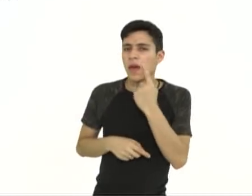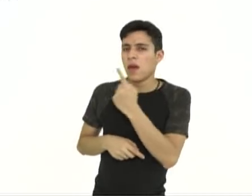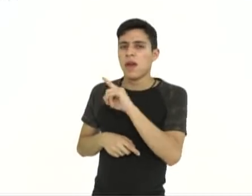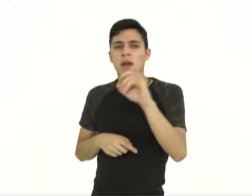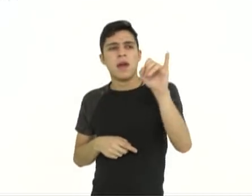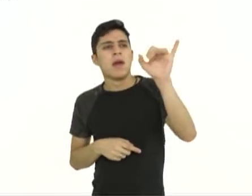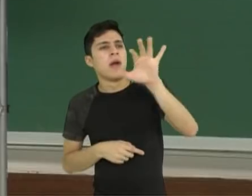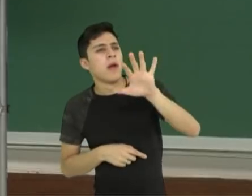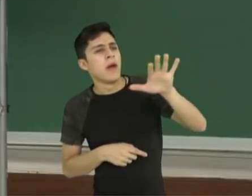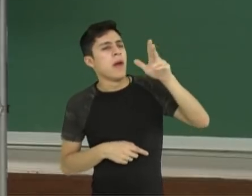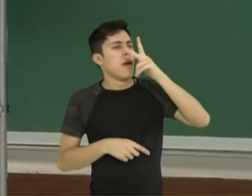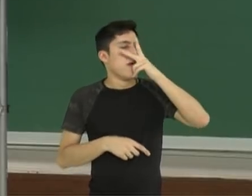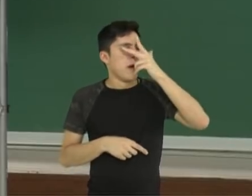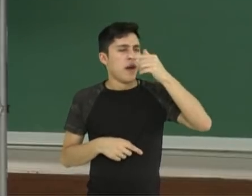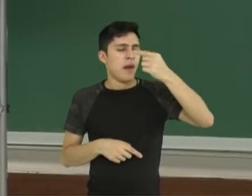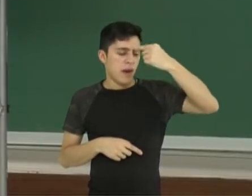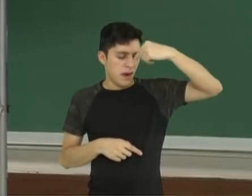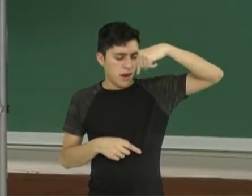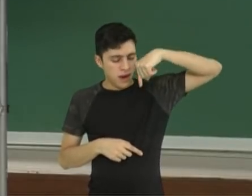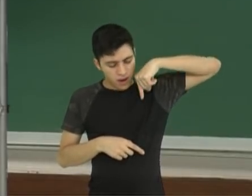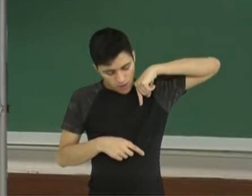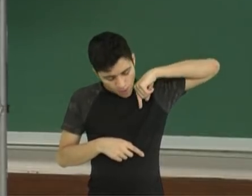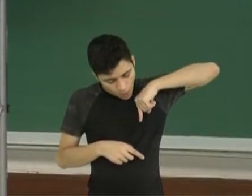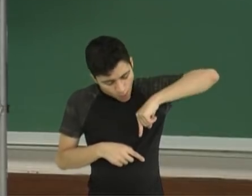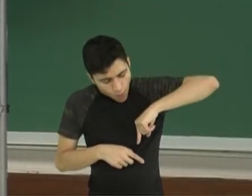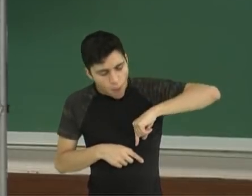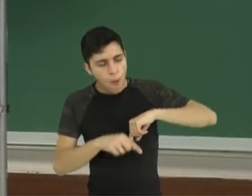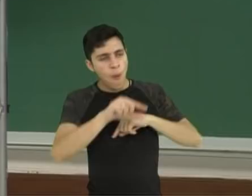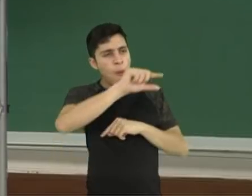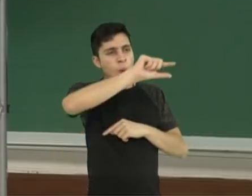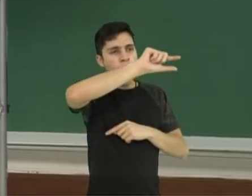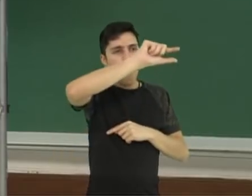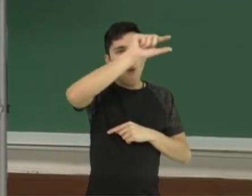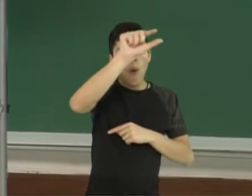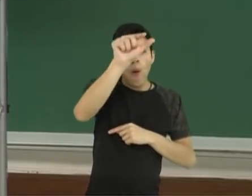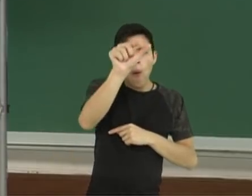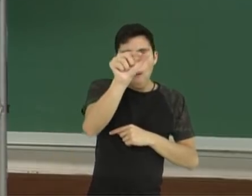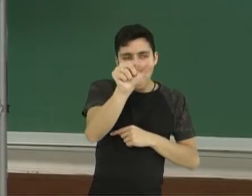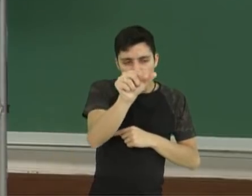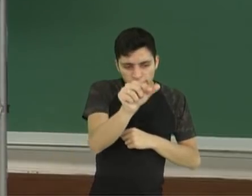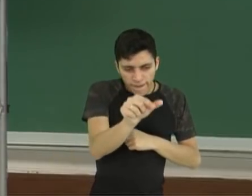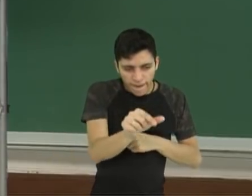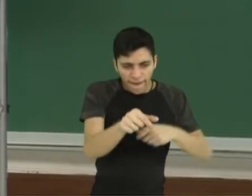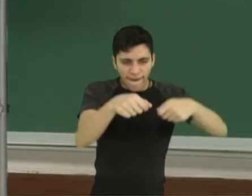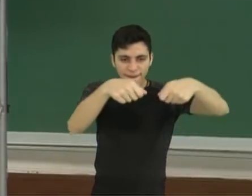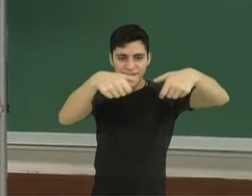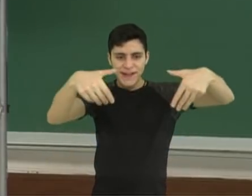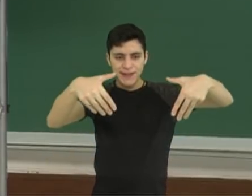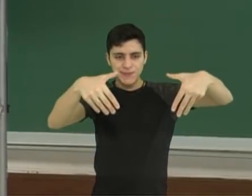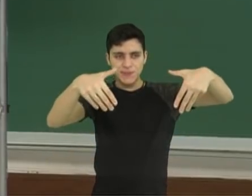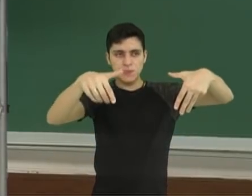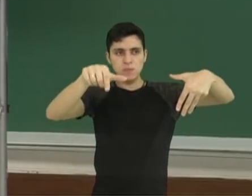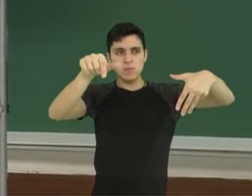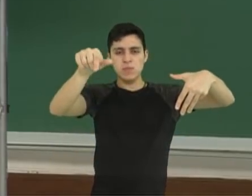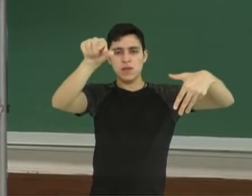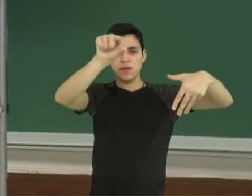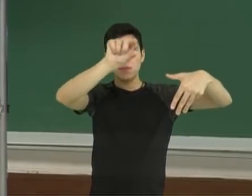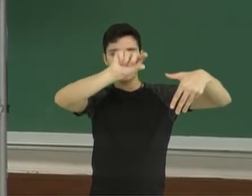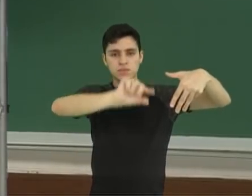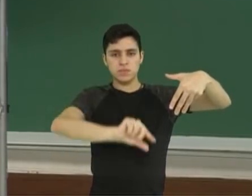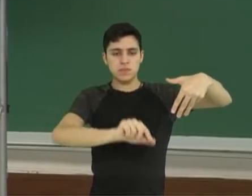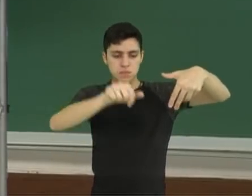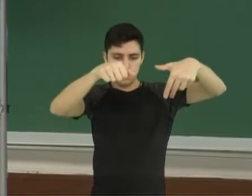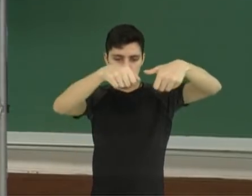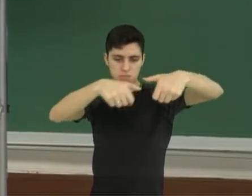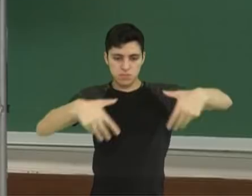imagem todos ou a grande parcela de estruturas que fazem parte desse sistema. Mas qual que é a função dele?